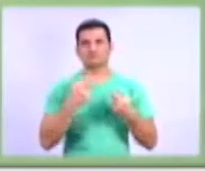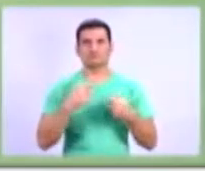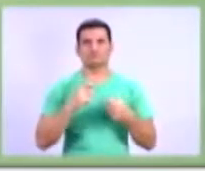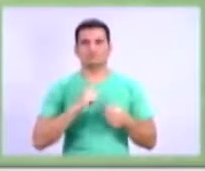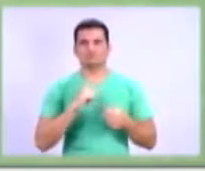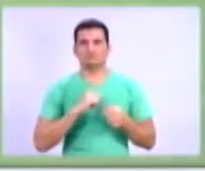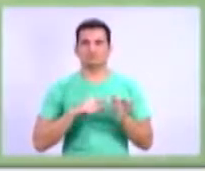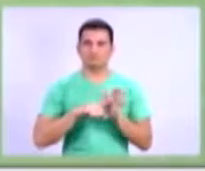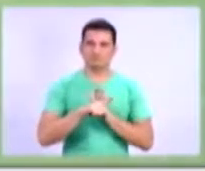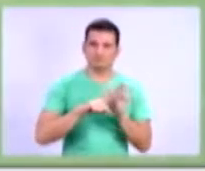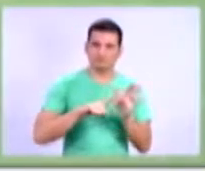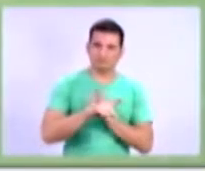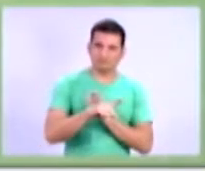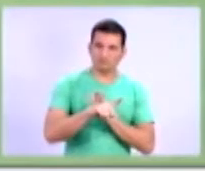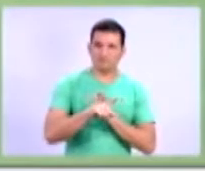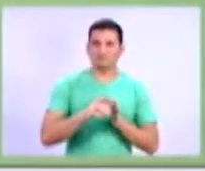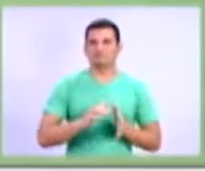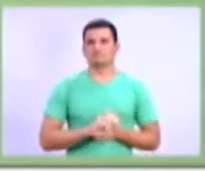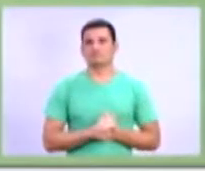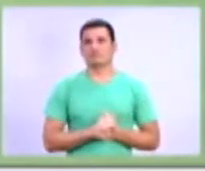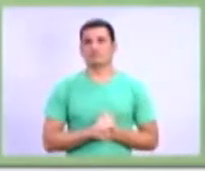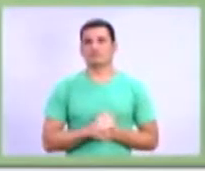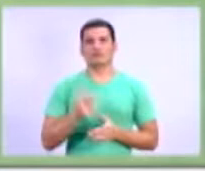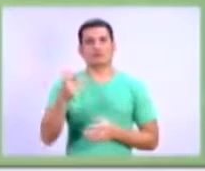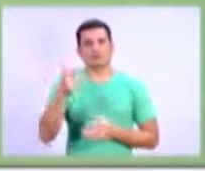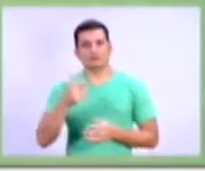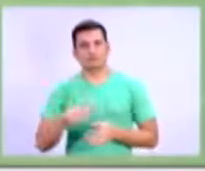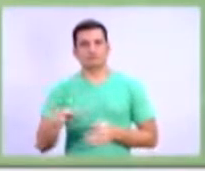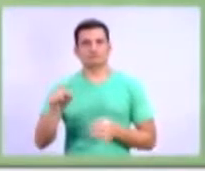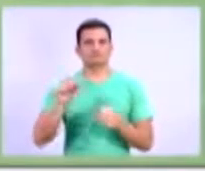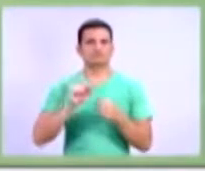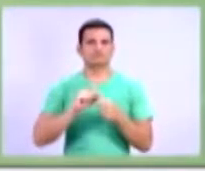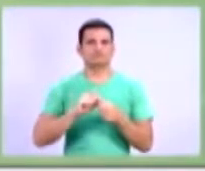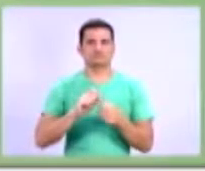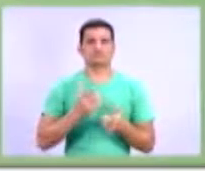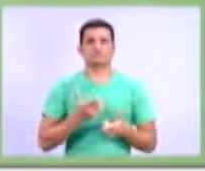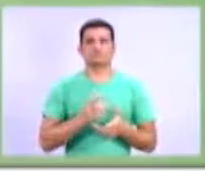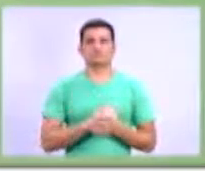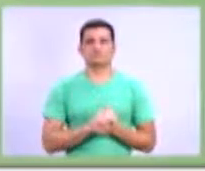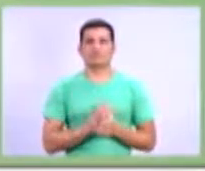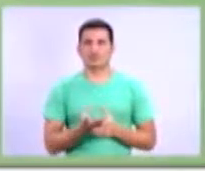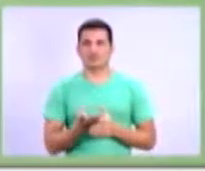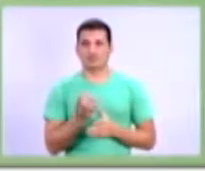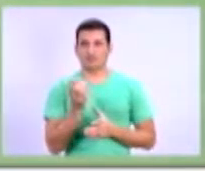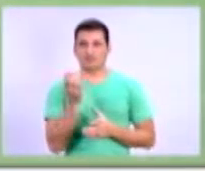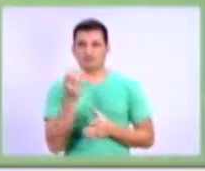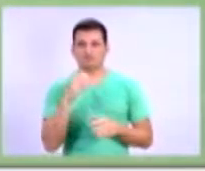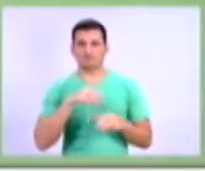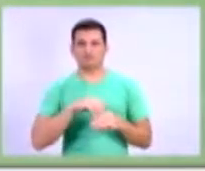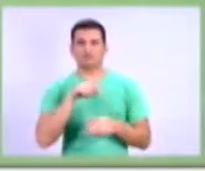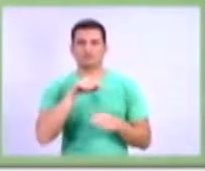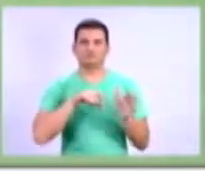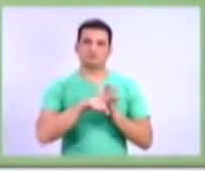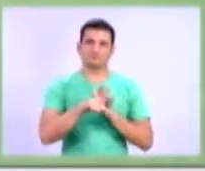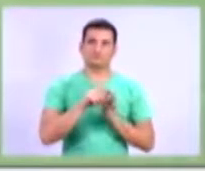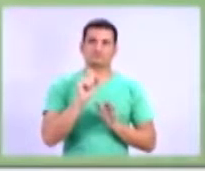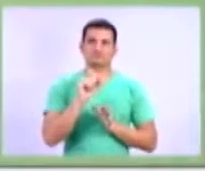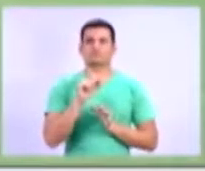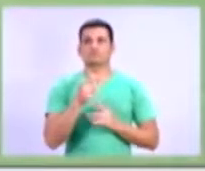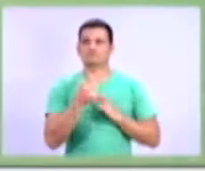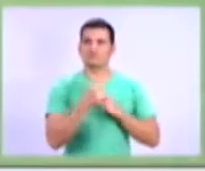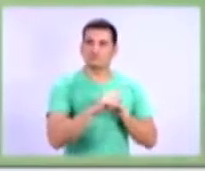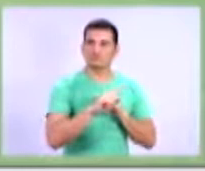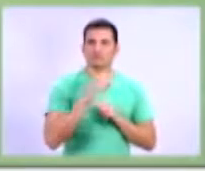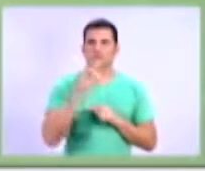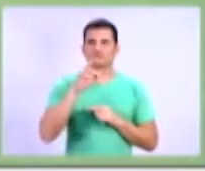questionar, reformular, né? Buscar, dentro desse questionamento, uma atitude crítica. O que